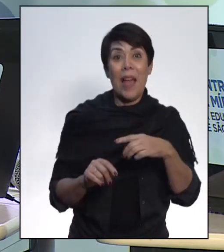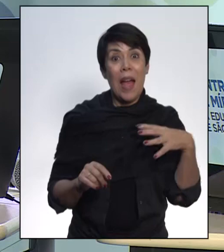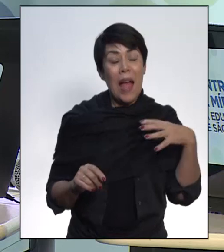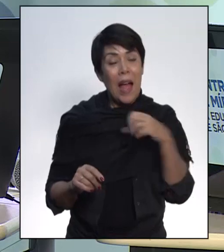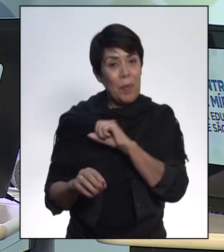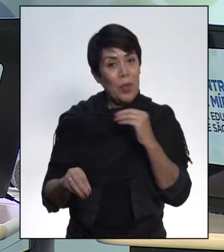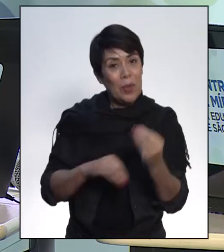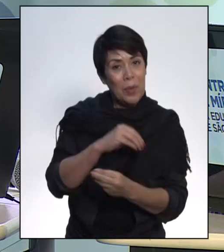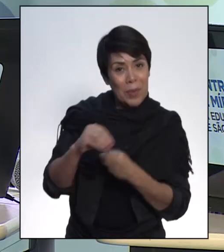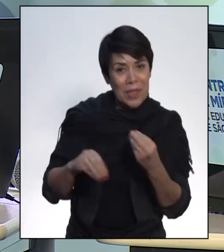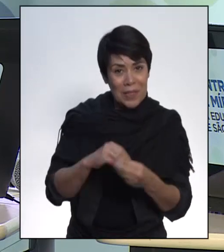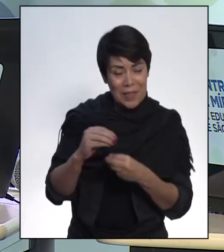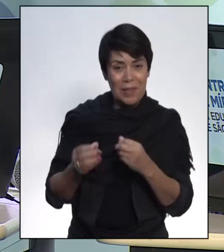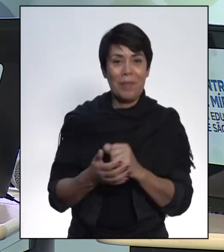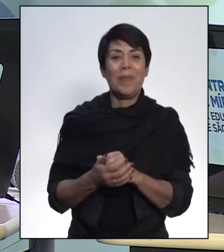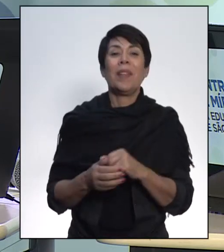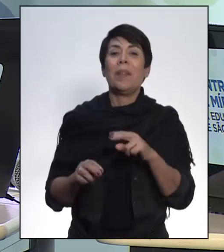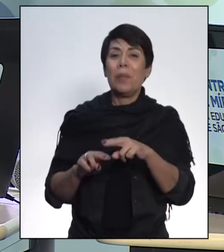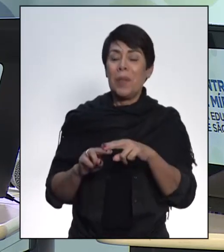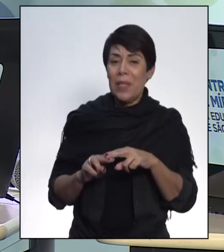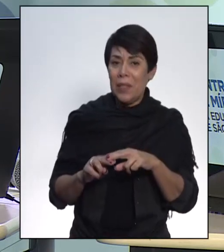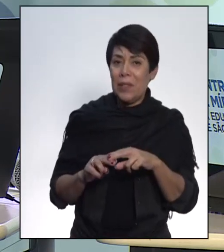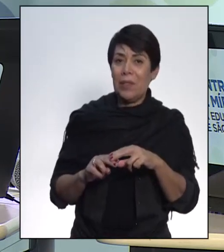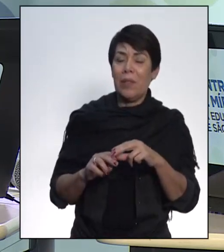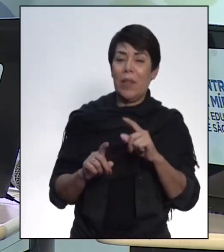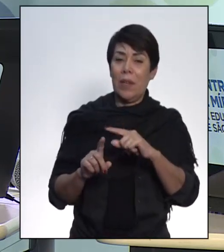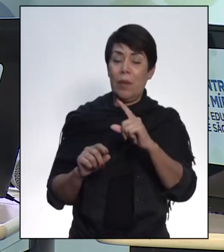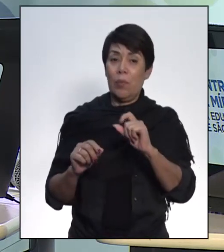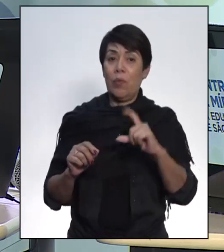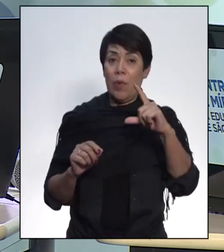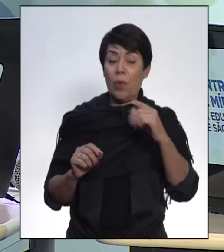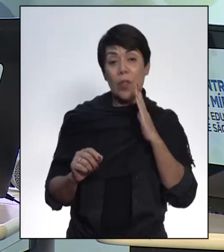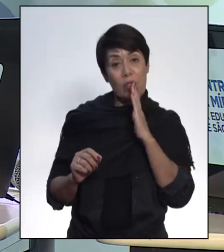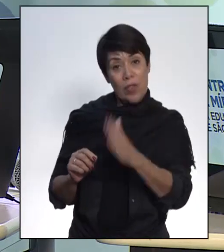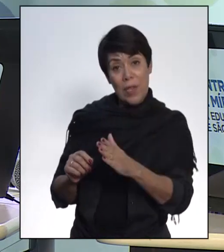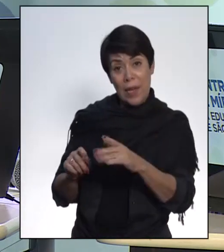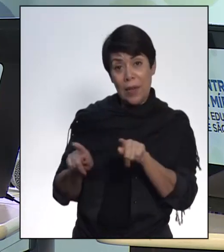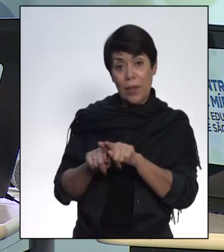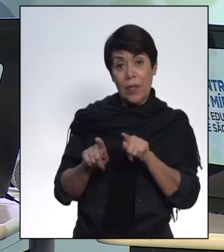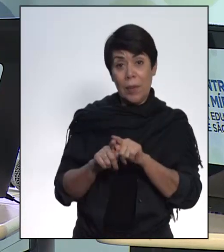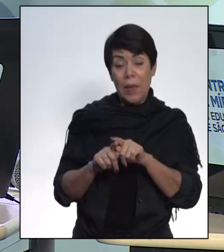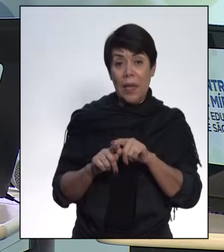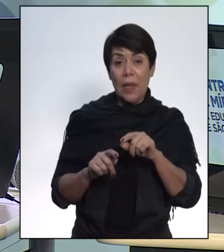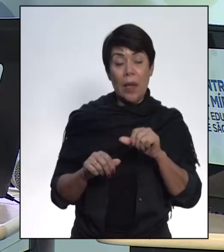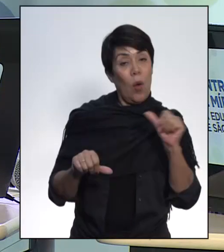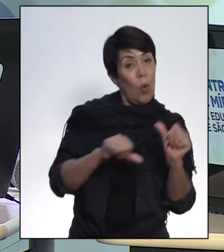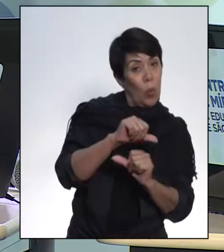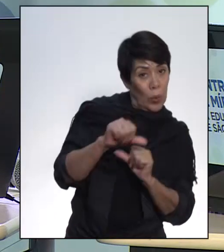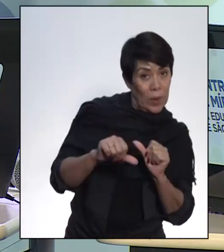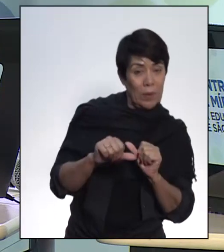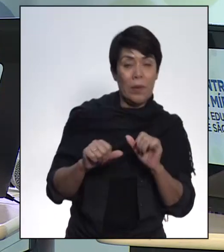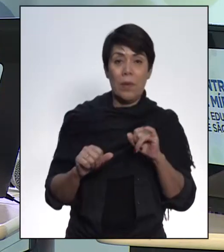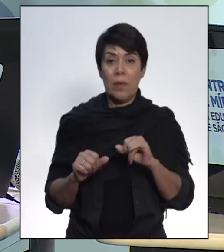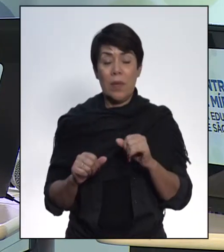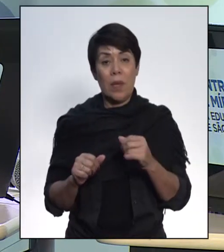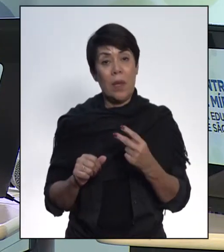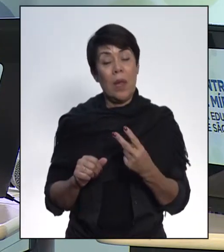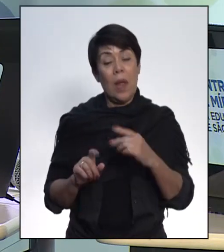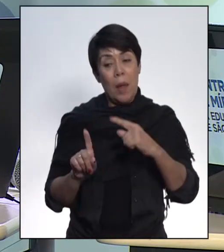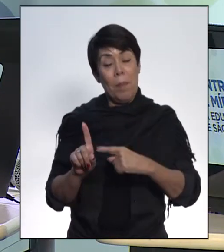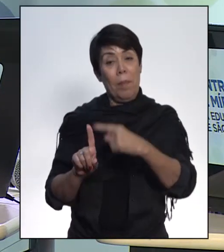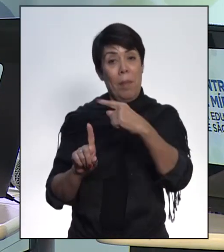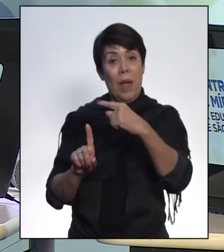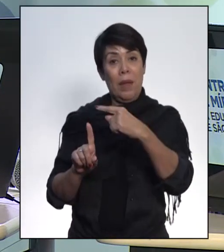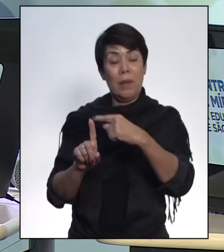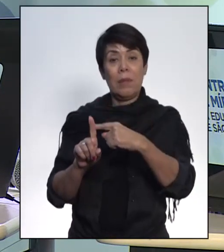reação nos dois sentidos. Então, ele aumenta tanto no sentido direto quanto no sentido inverso. Então, se ele aumenta nos dois sentidos, eu